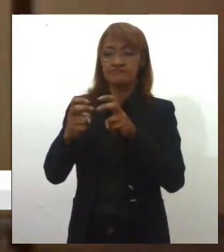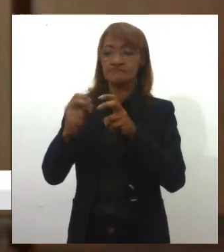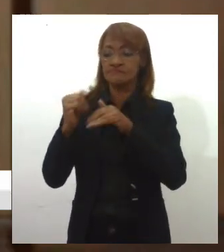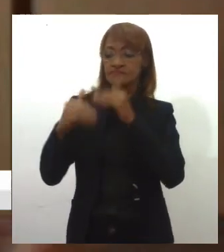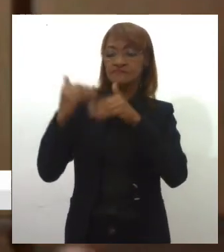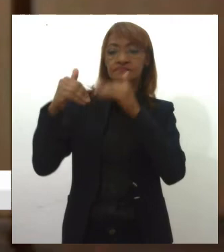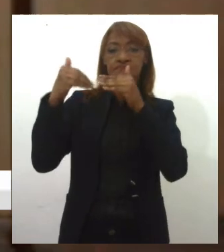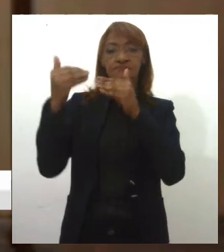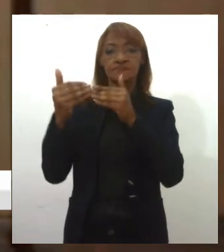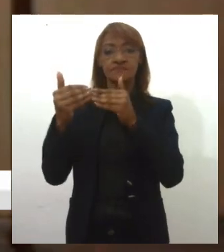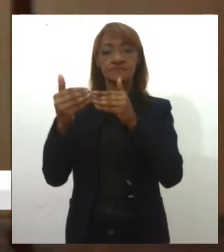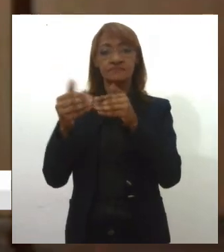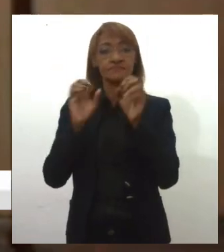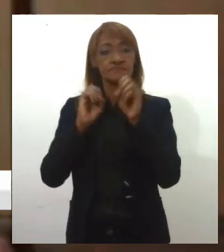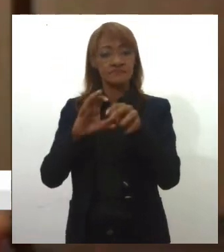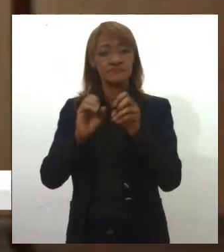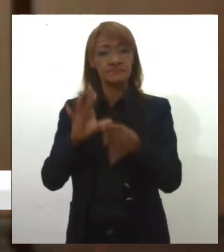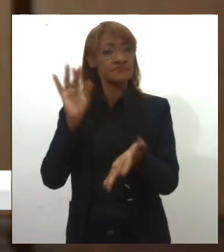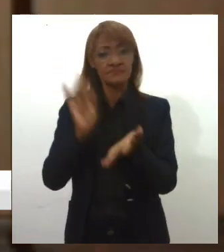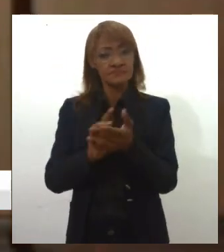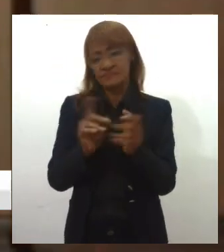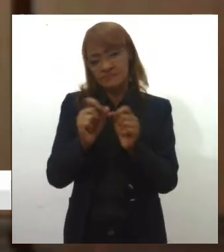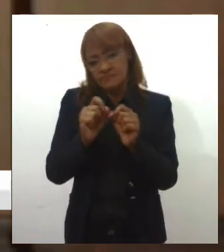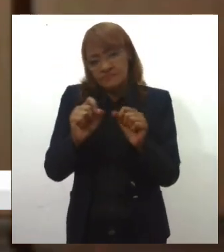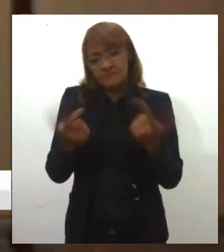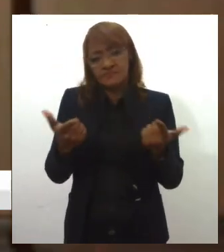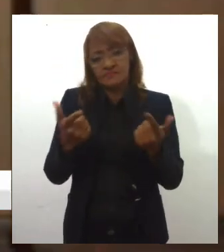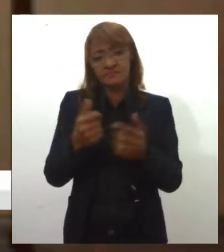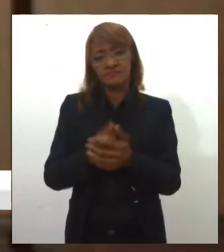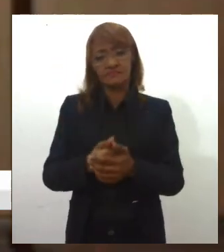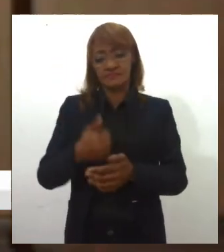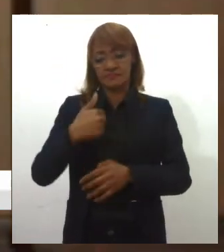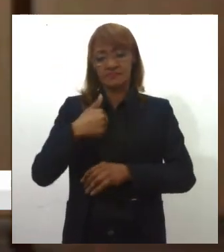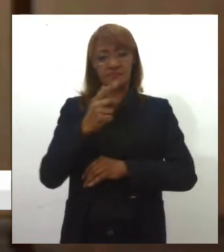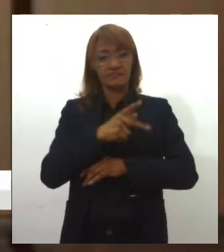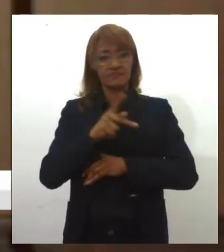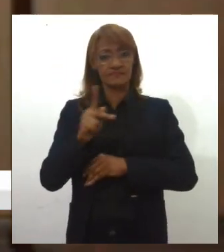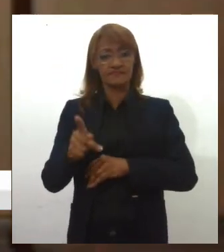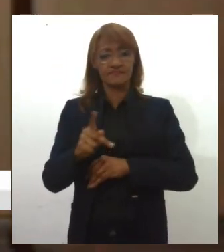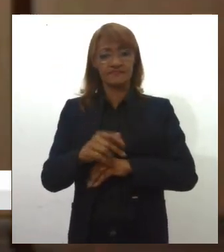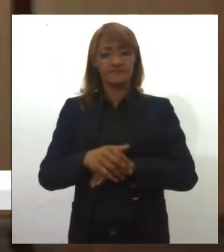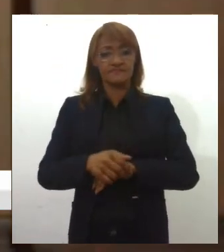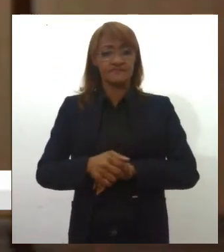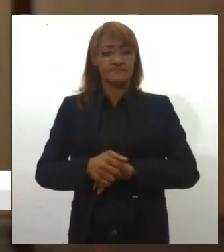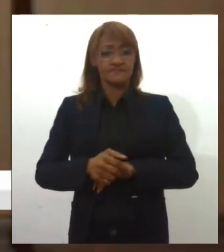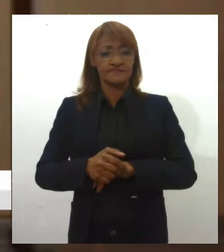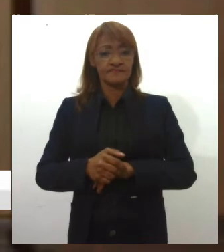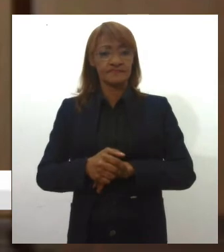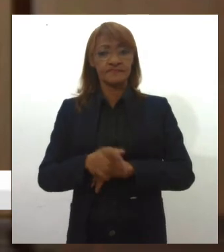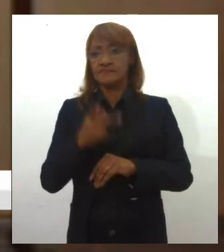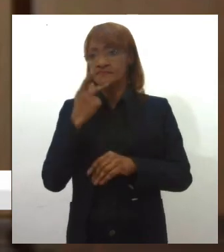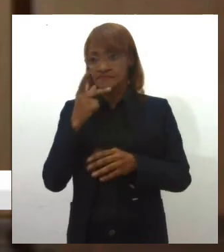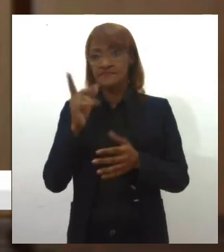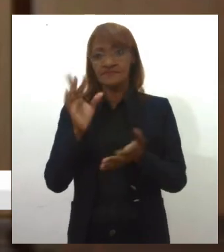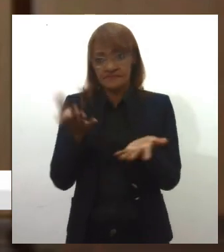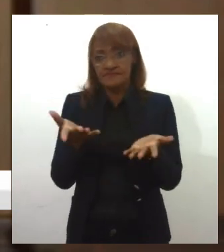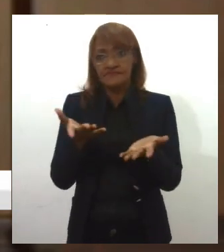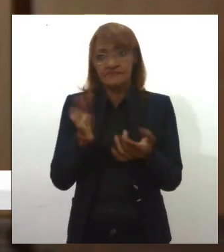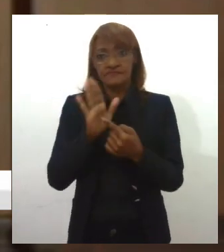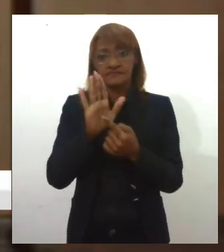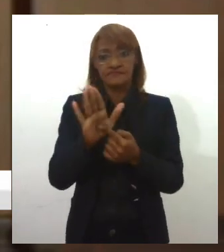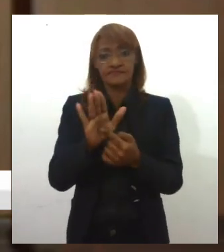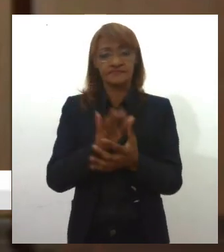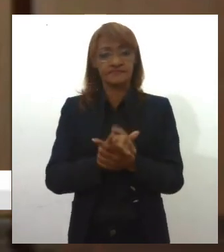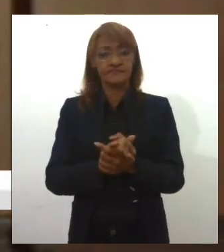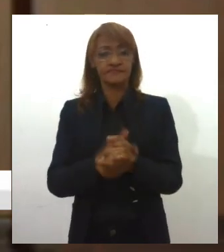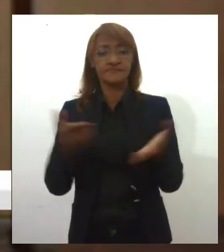Gisele traz e que é verídico, é óbvio, como educadora eu não posso negar isso. Né? A gente vive